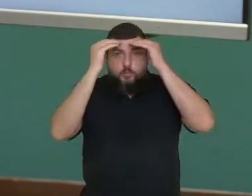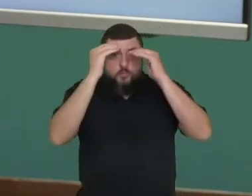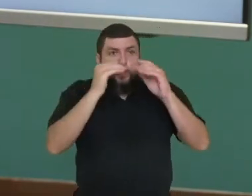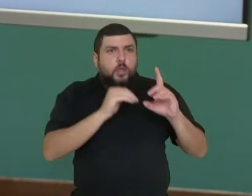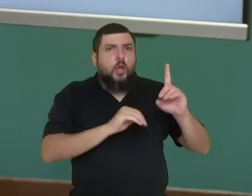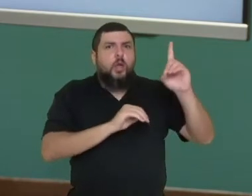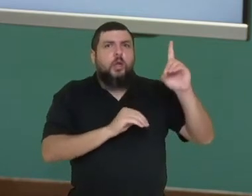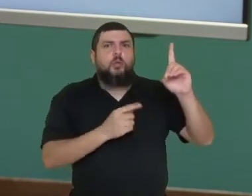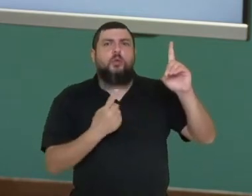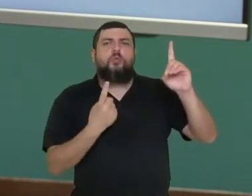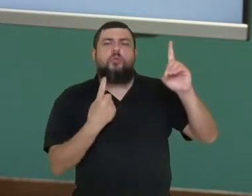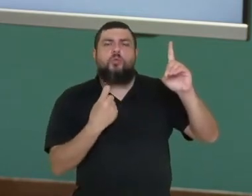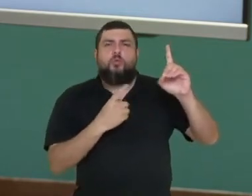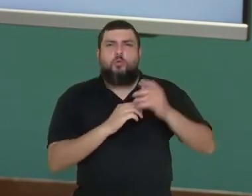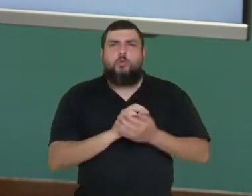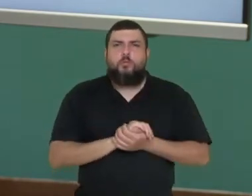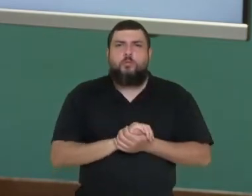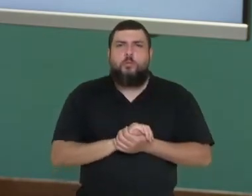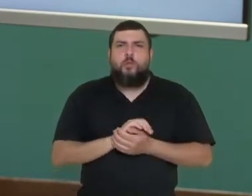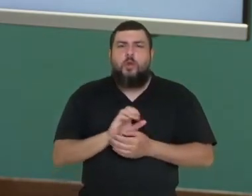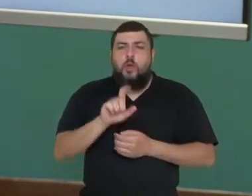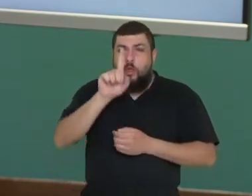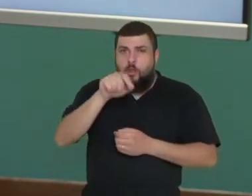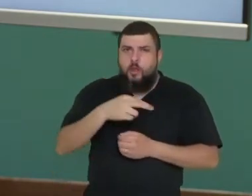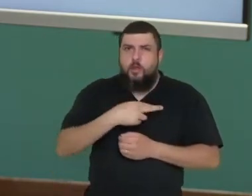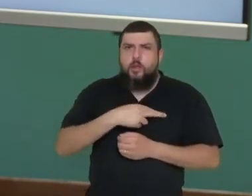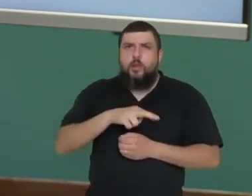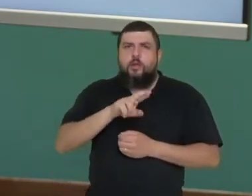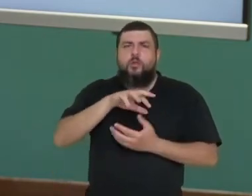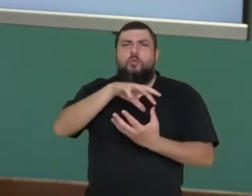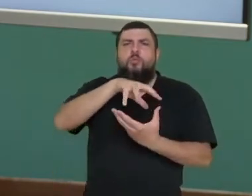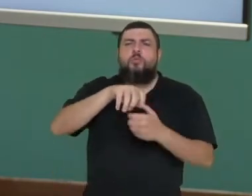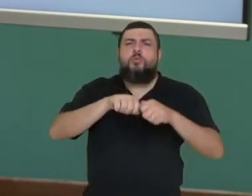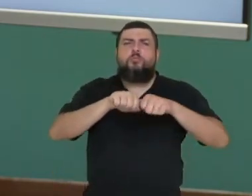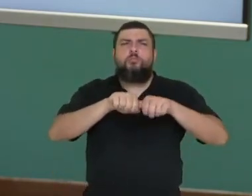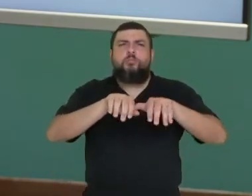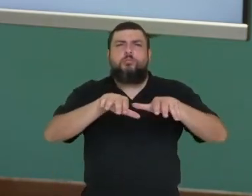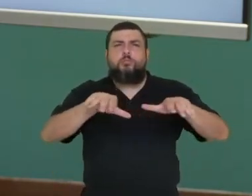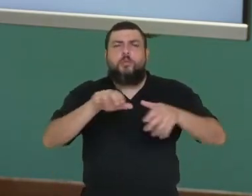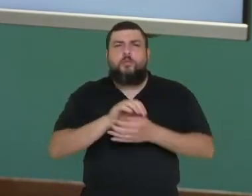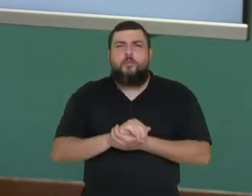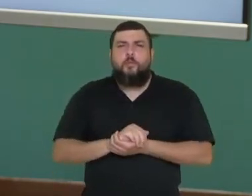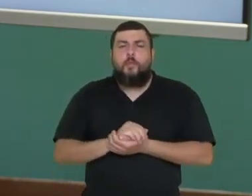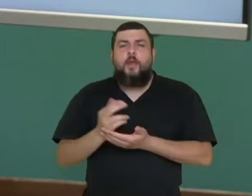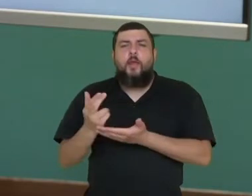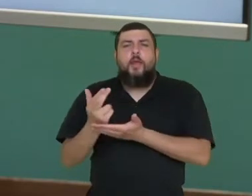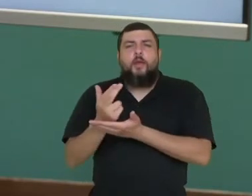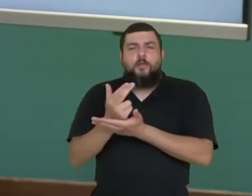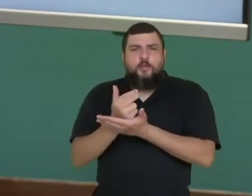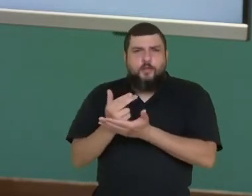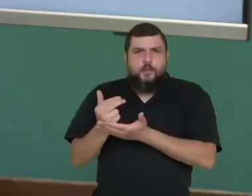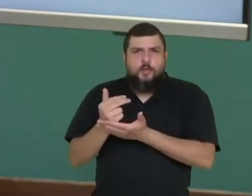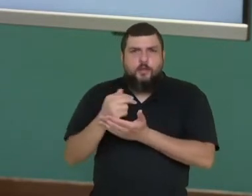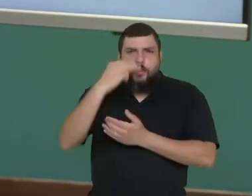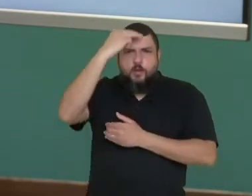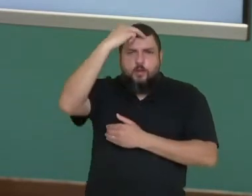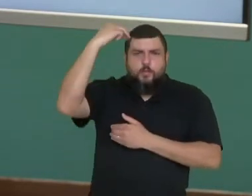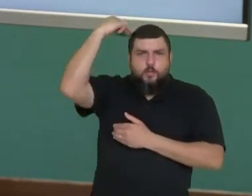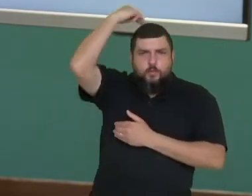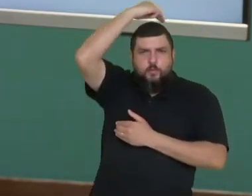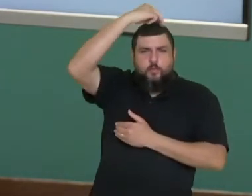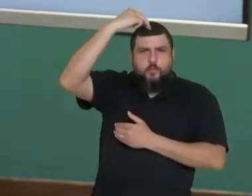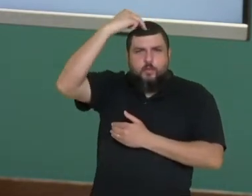uma religião em expansão pelo mundo. Desenho de Maomé rezando na Caaba, pintura otomana, Istambul, cerca